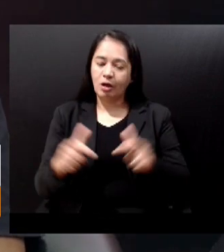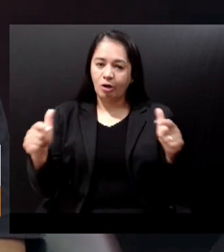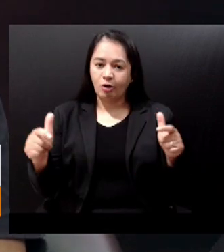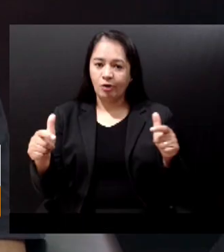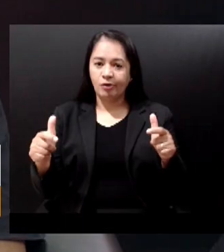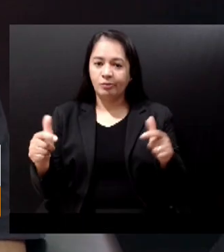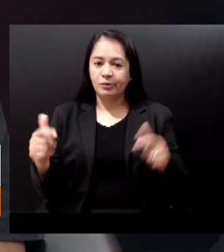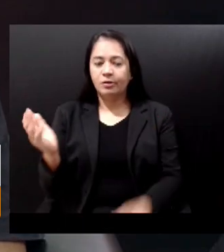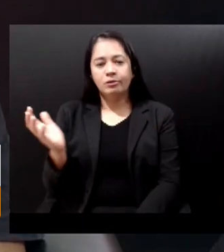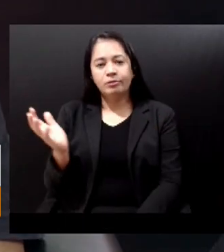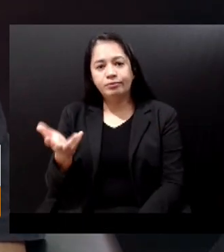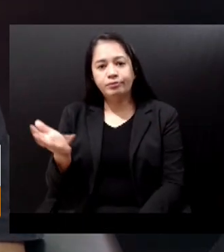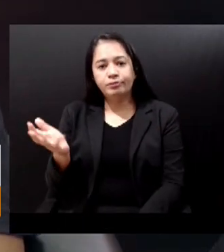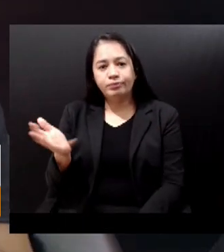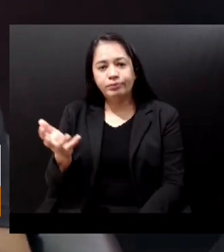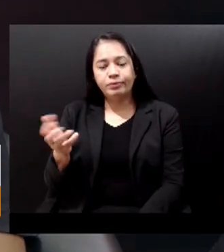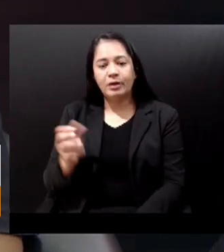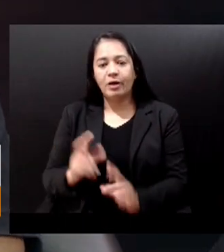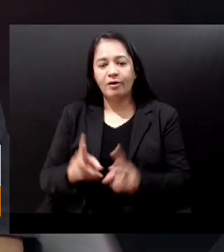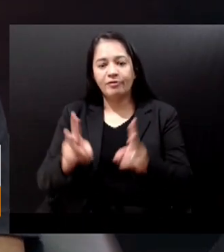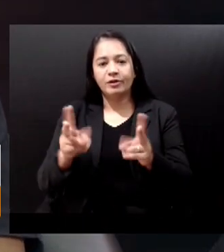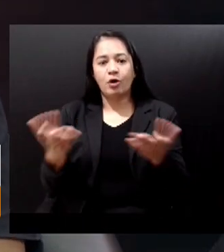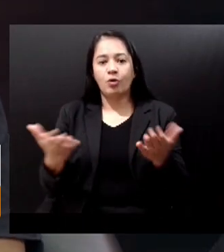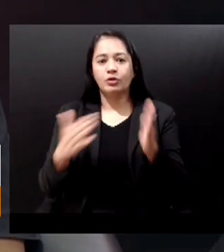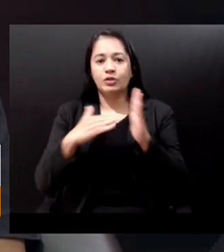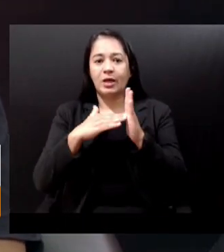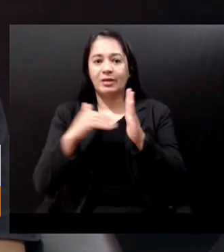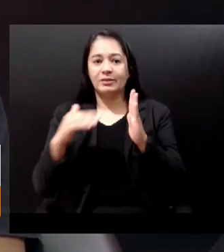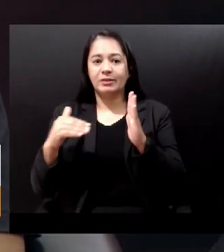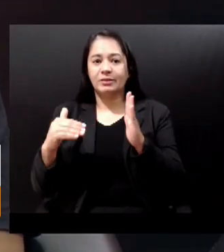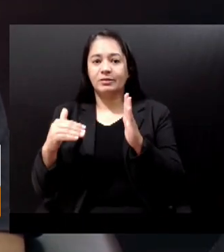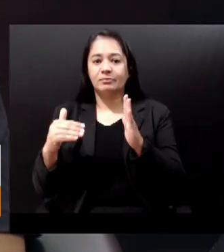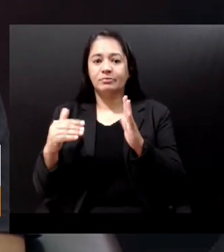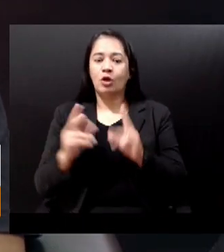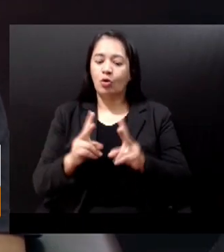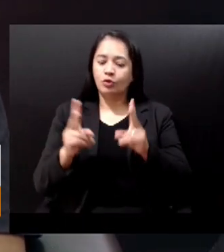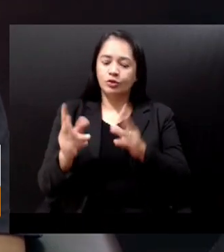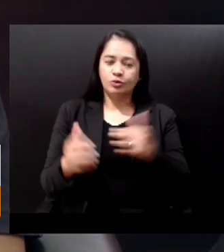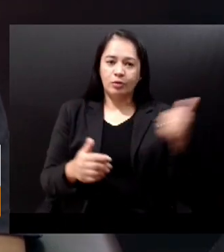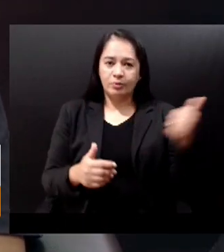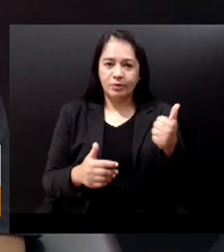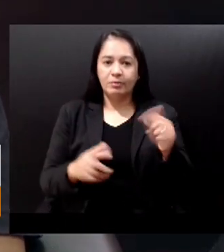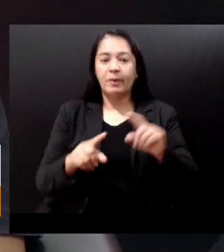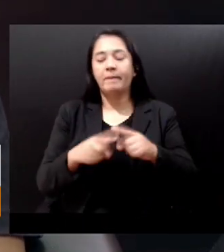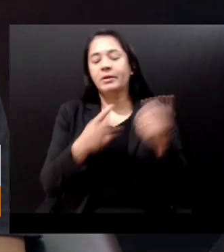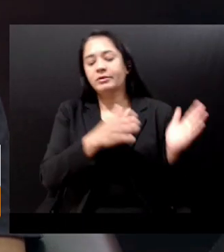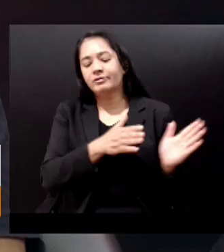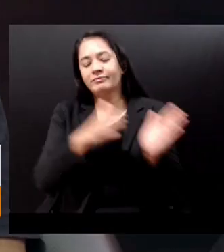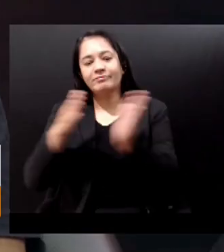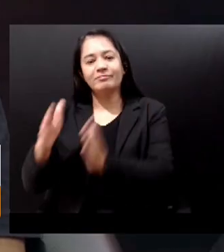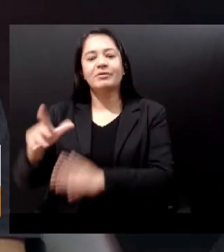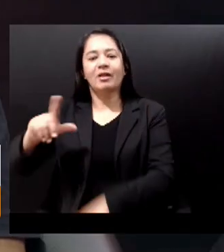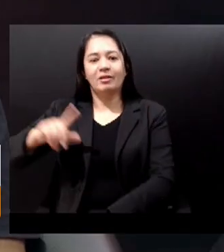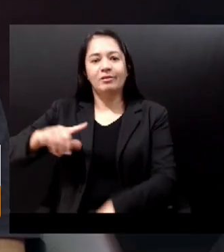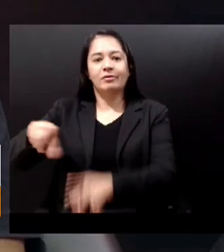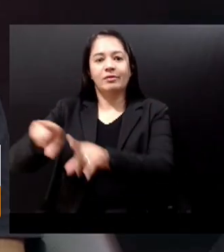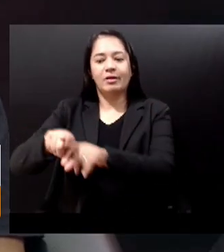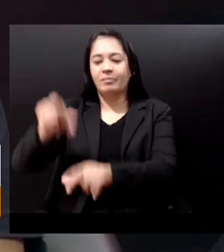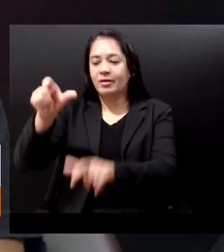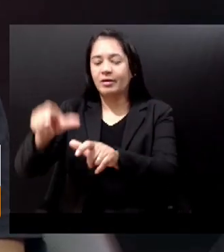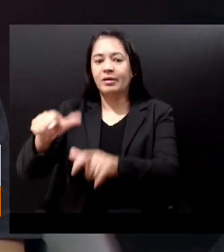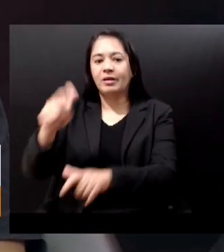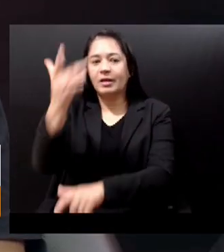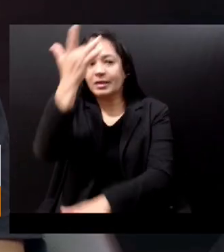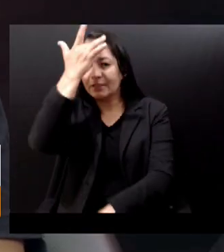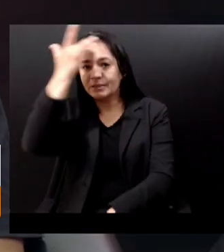alunos. Hoje a estética ela está ainda em primeiro lugar, Uhum. mas a gente tem hoje a questão de saúde mental sendo